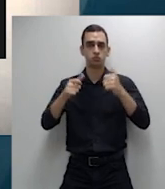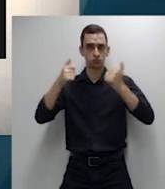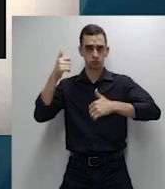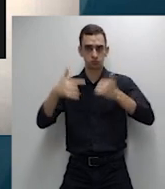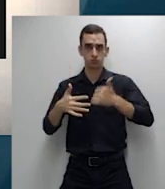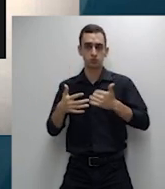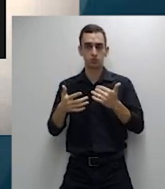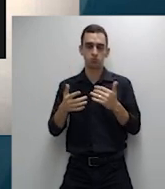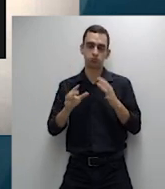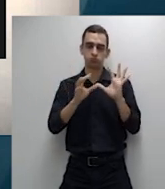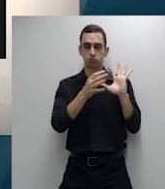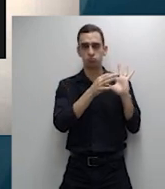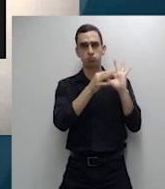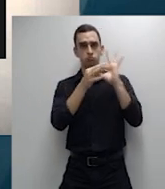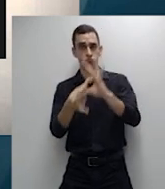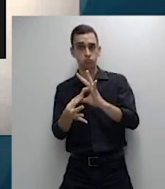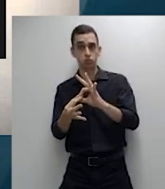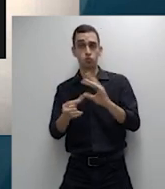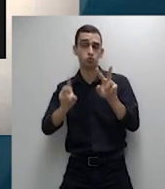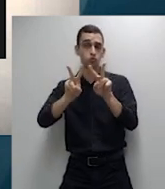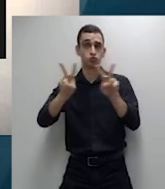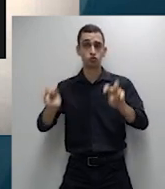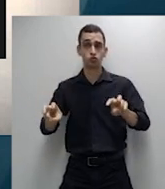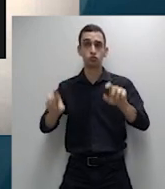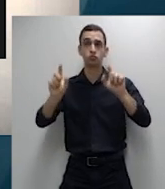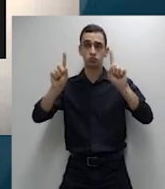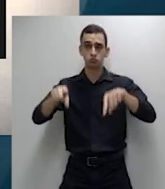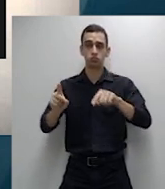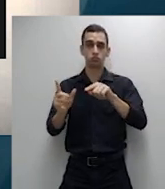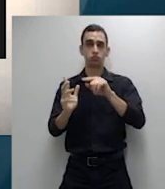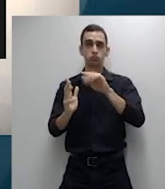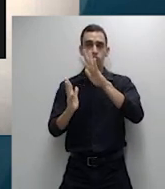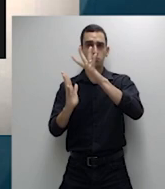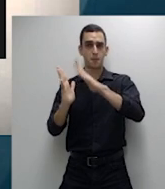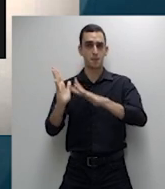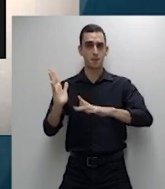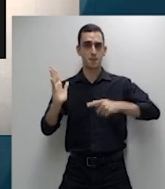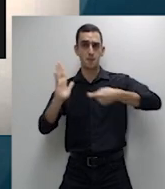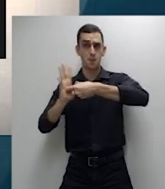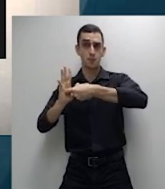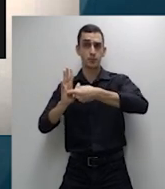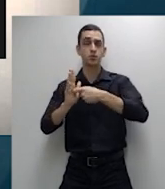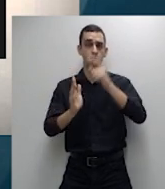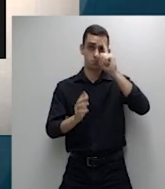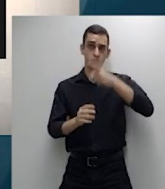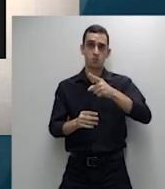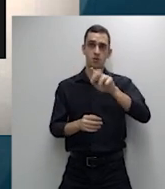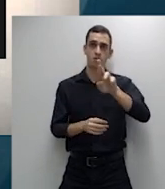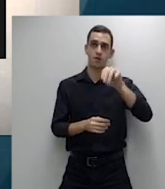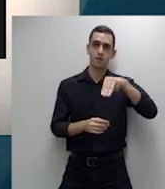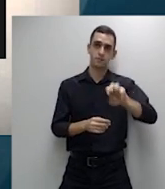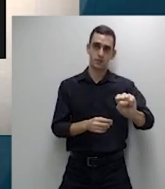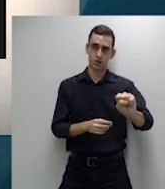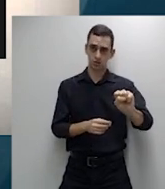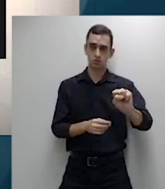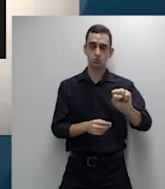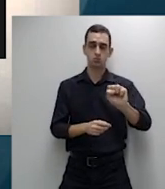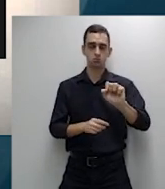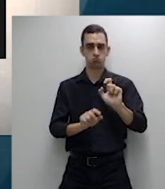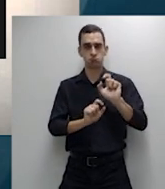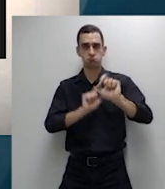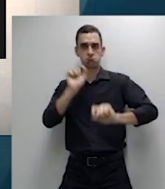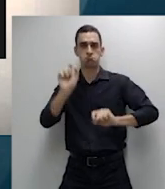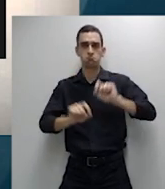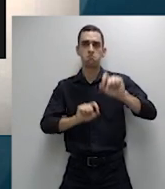pequena contextualização a respeito do interprete deixe mandado de segurança só para ilustrar os senhores de que não estamos diante de